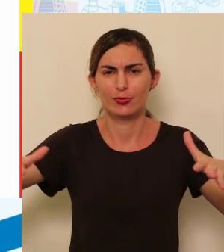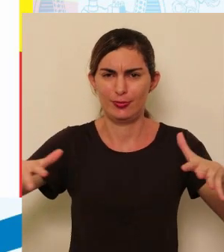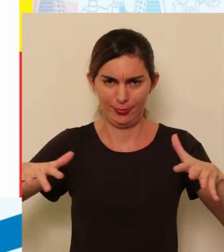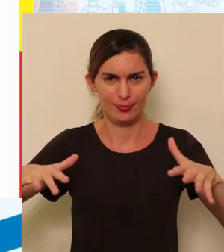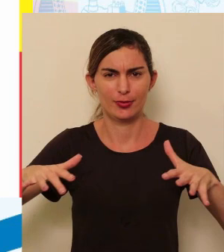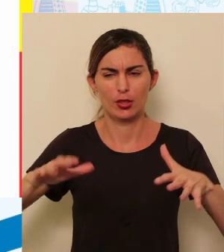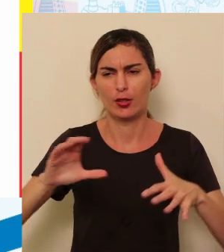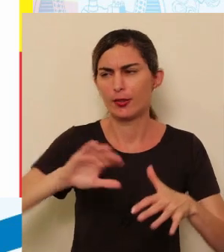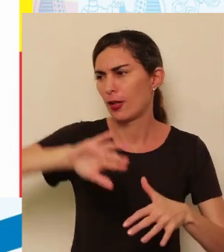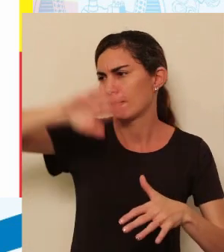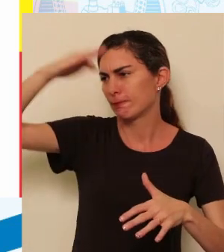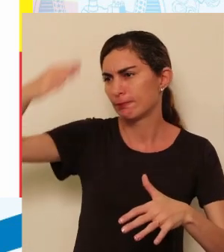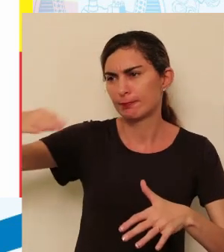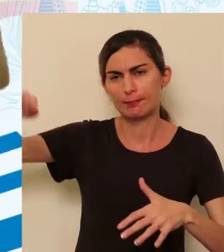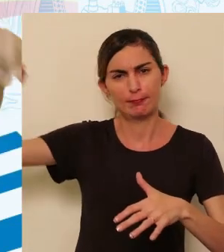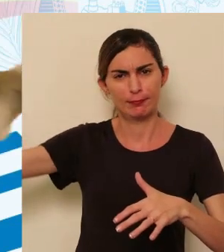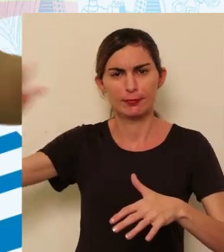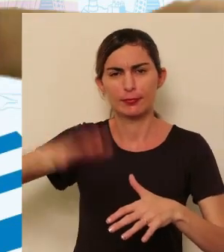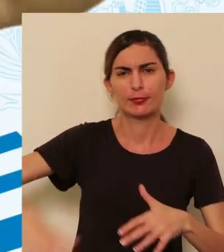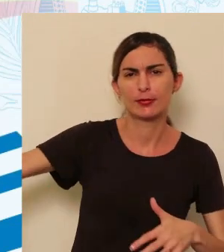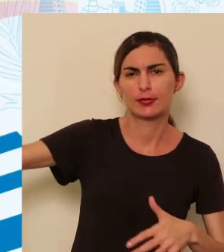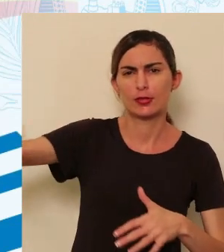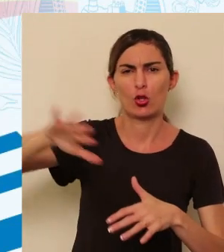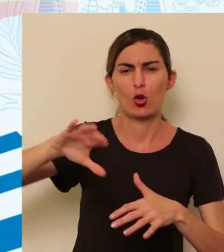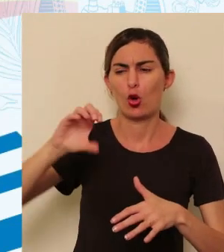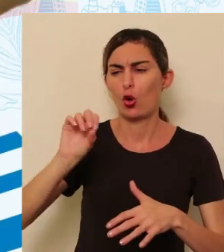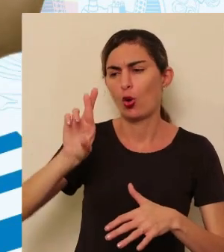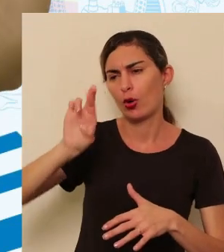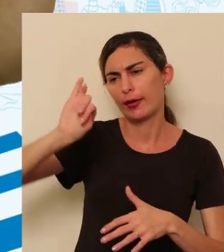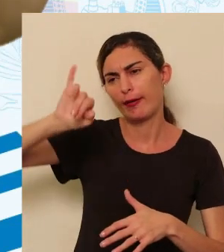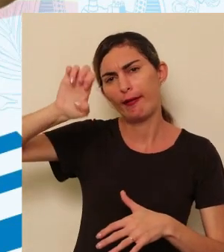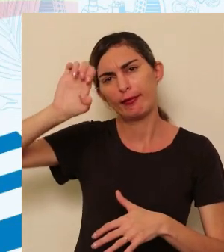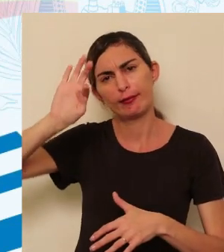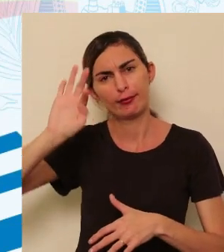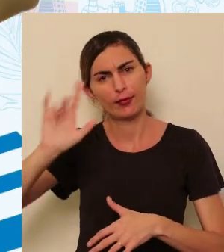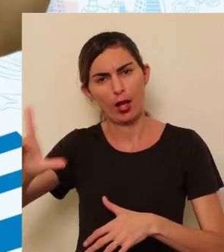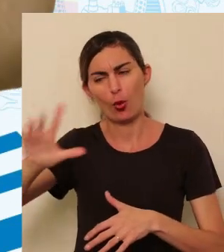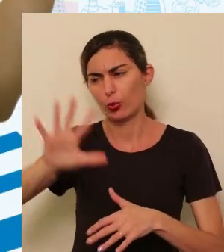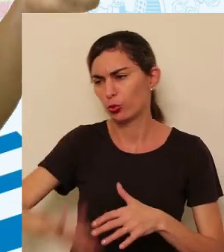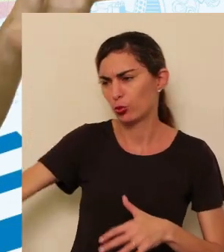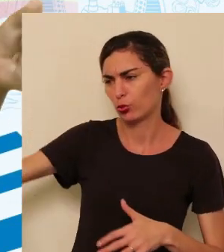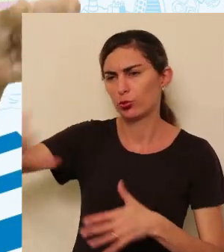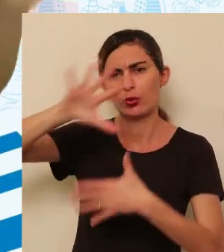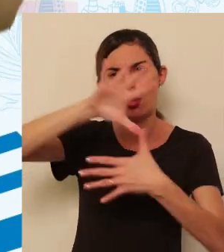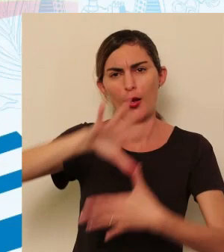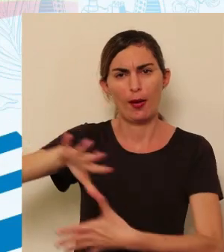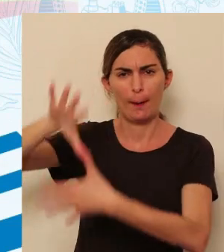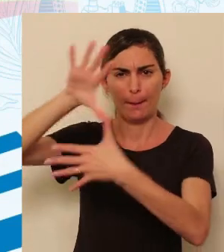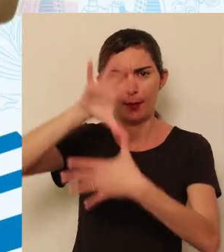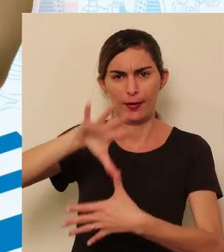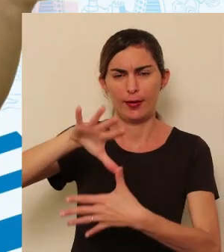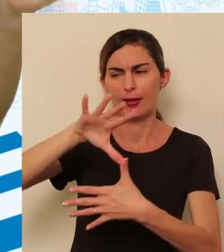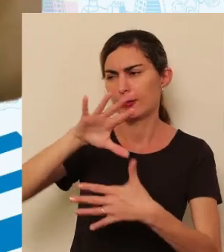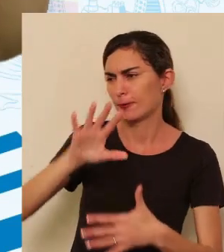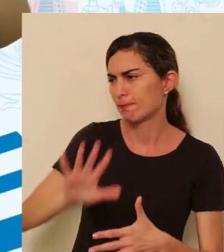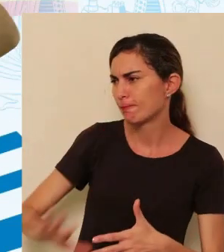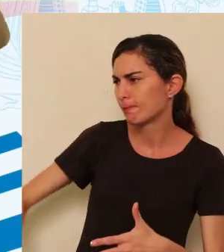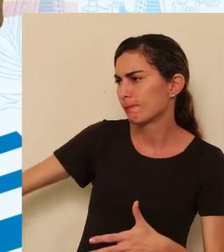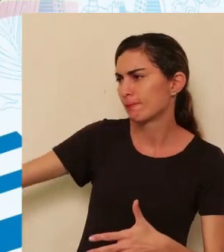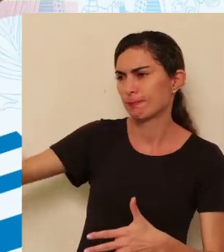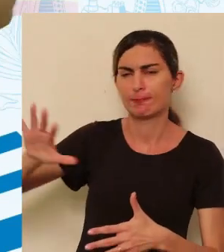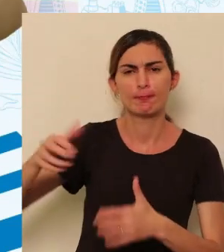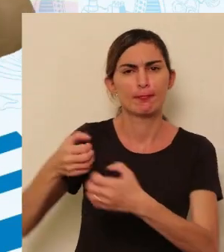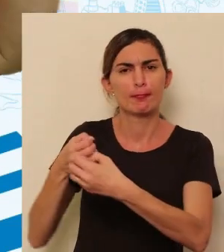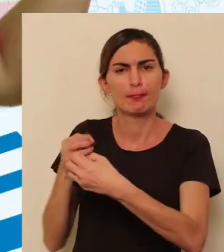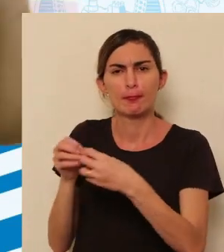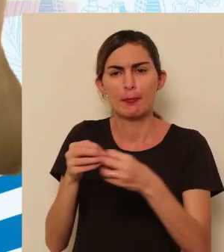região andina. A Cordilheira dos Andes, aquela parte mais oriental de toda a América, ali